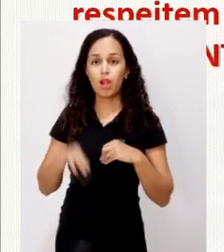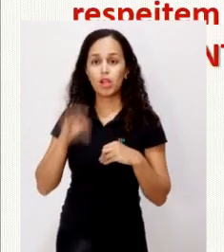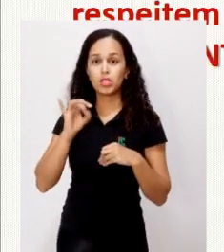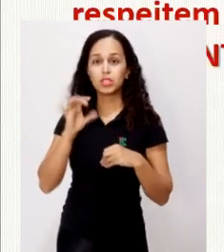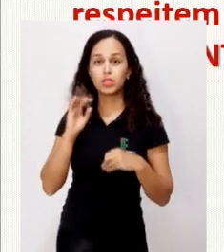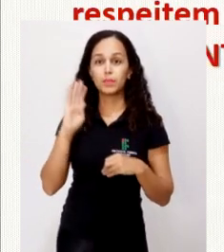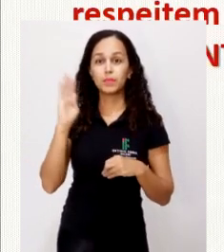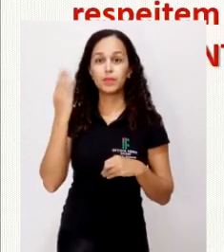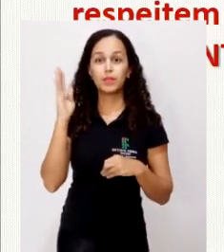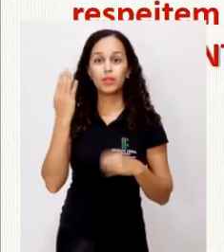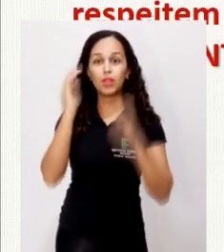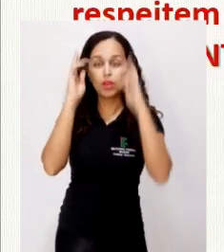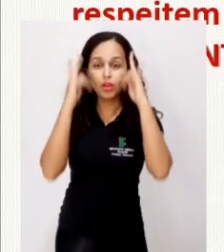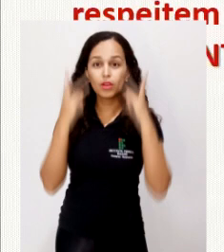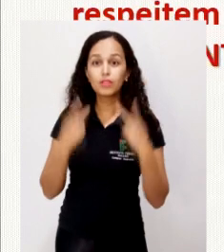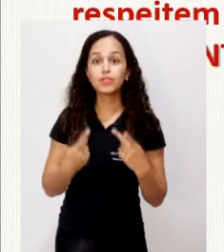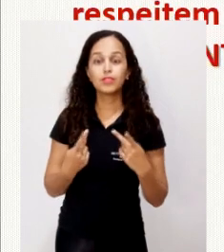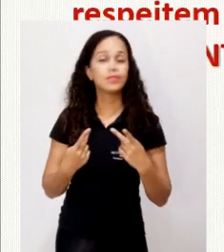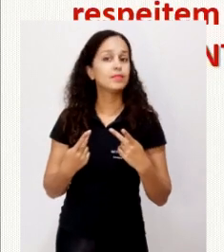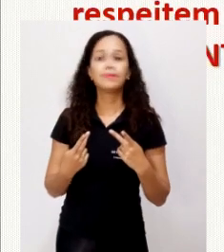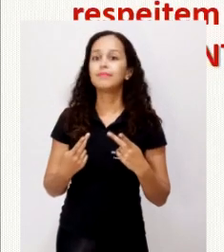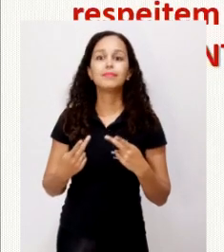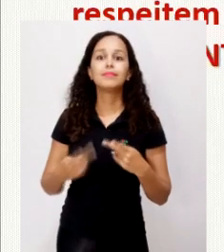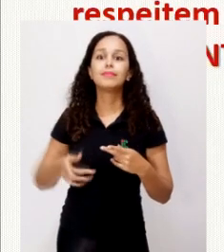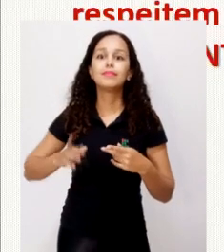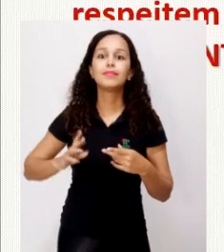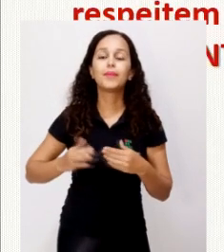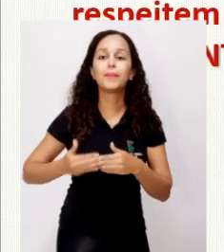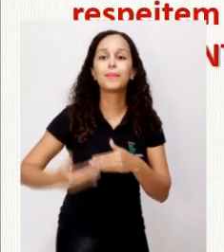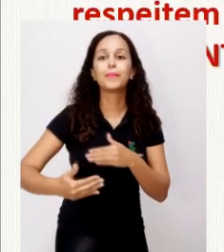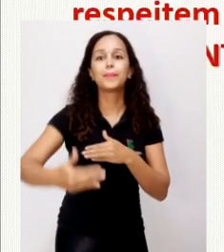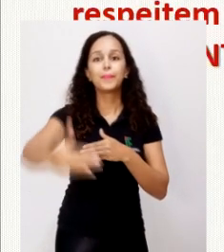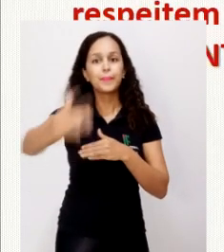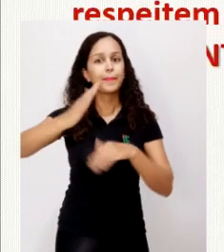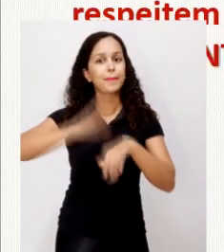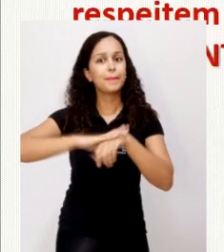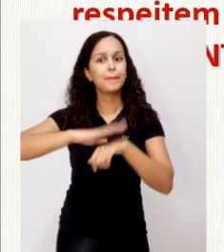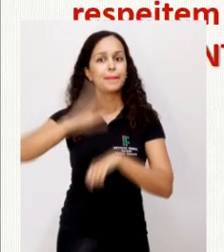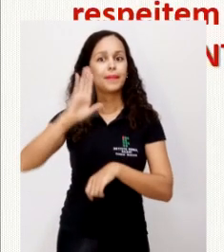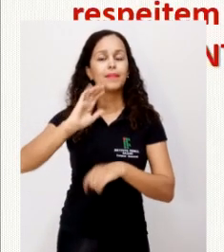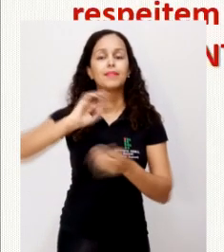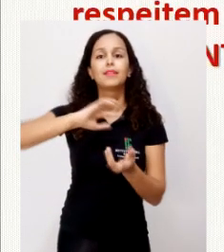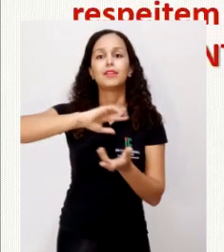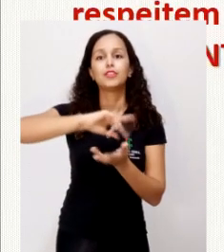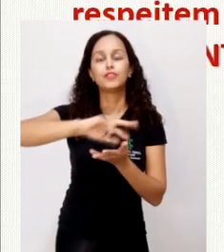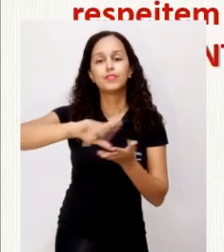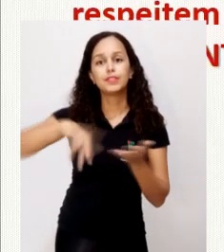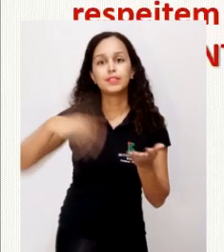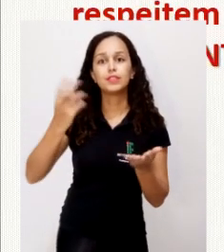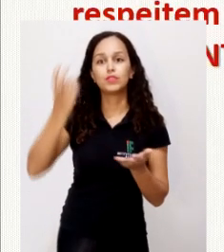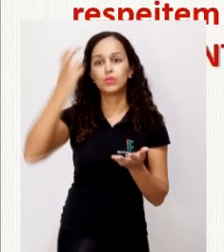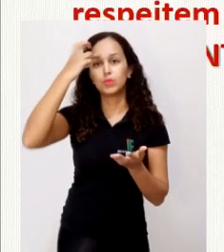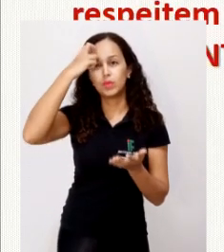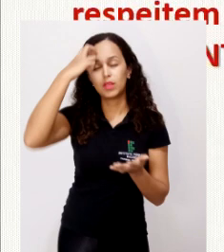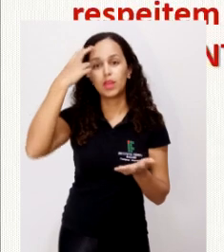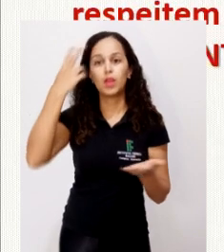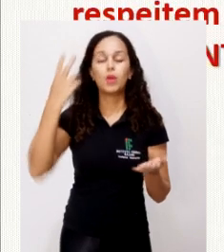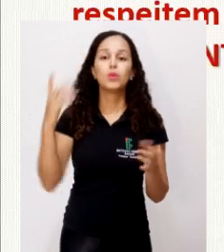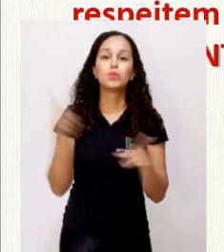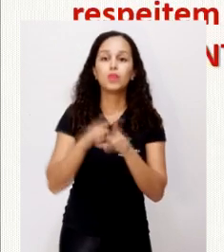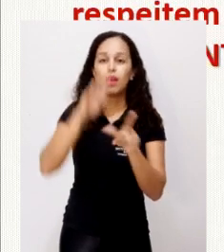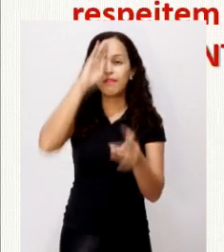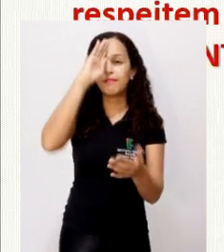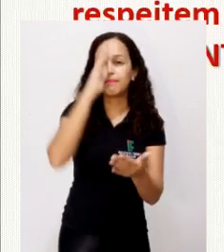e à questão biológica para o indivíduo, mas vai muito além. Leva-se em consideração essa diversidade